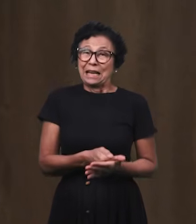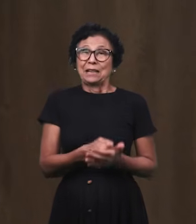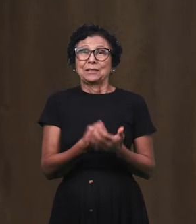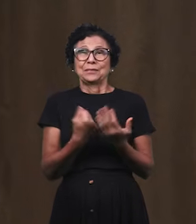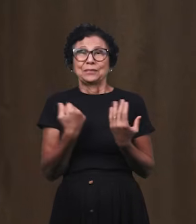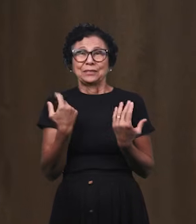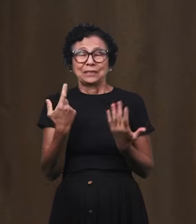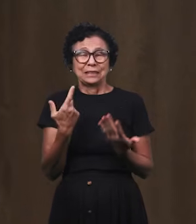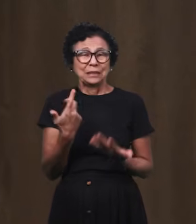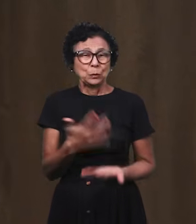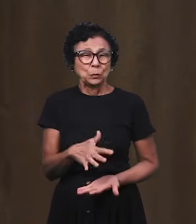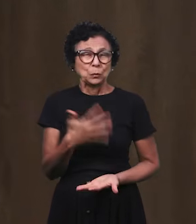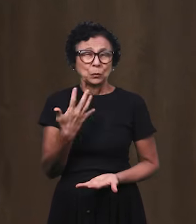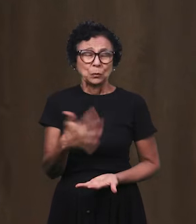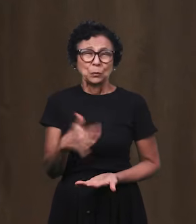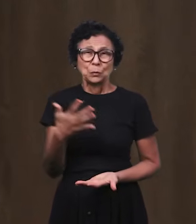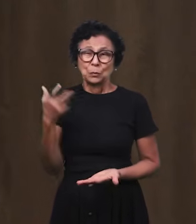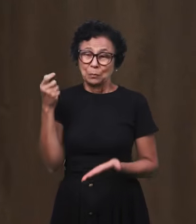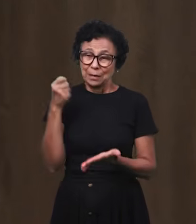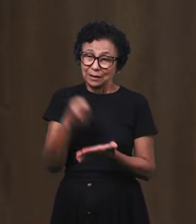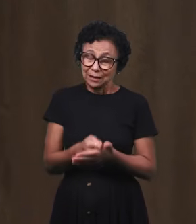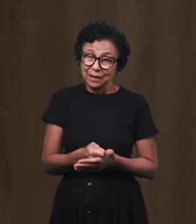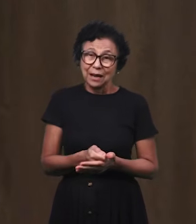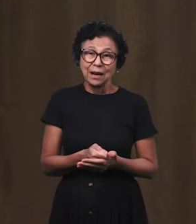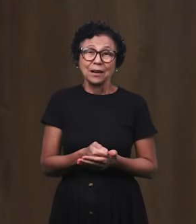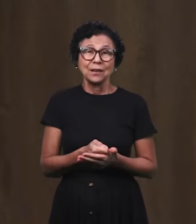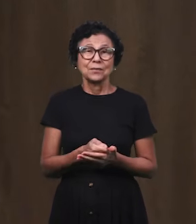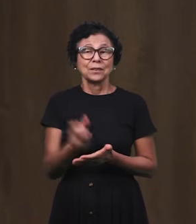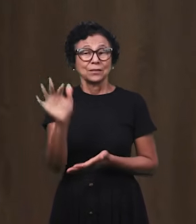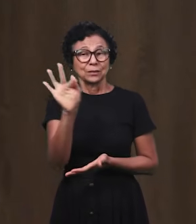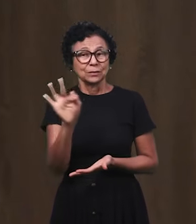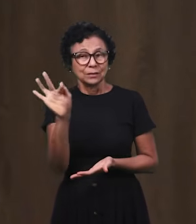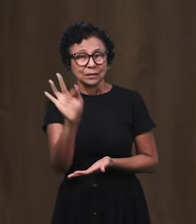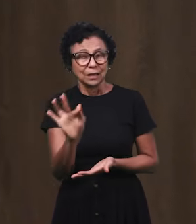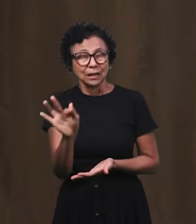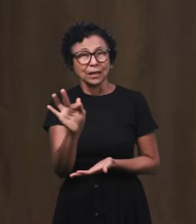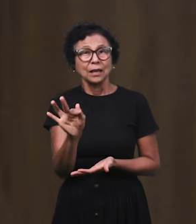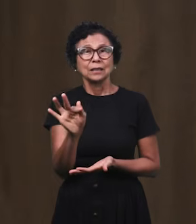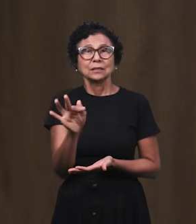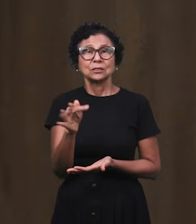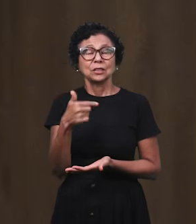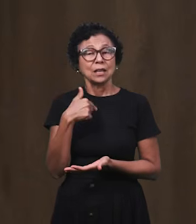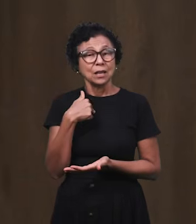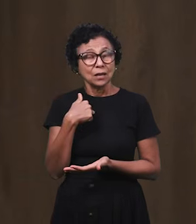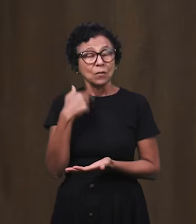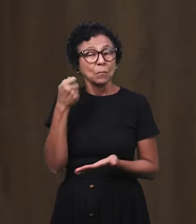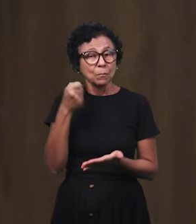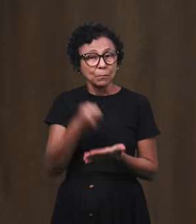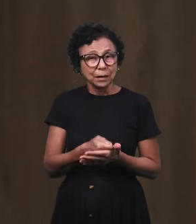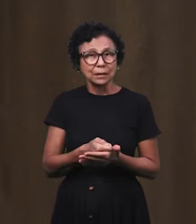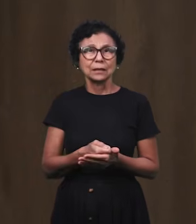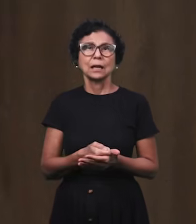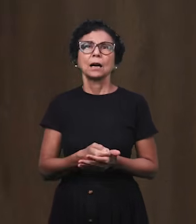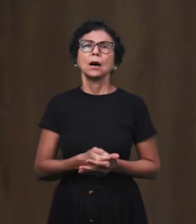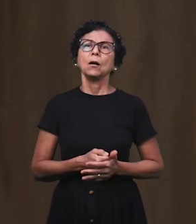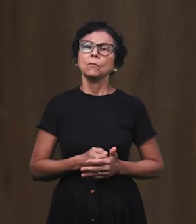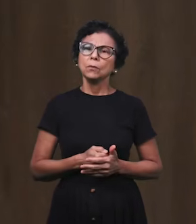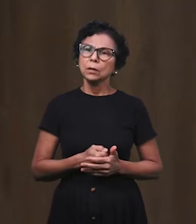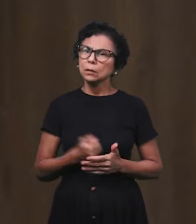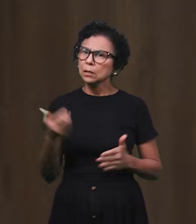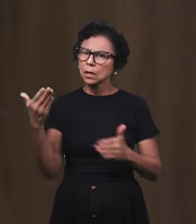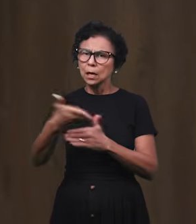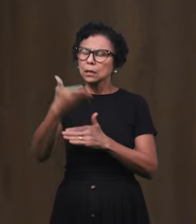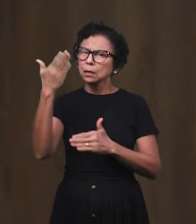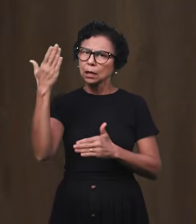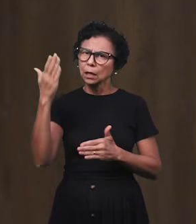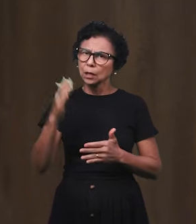então eu cheguei na faculdade desde o primeiro período fazendo o negócio valer a pena. Só que eu não era mais inteligente, porque